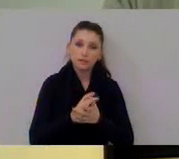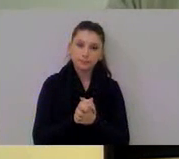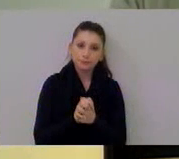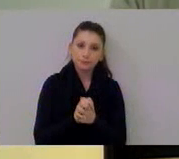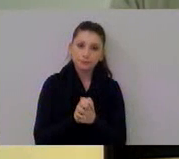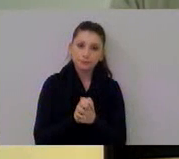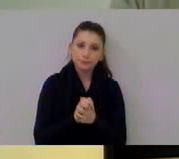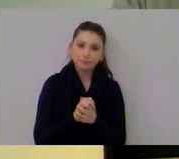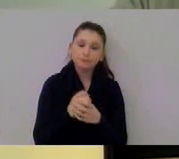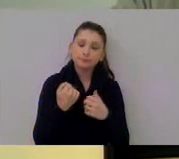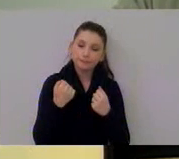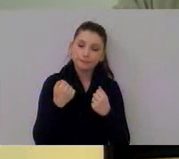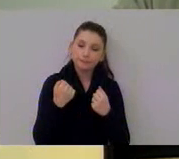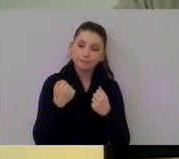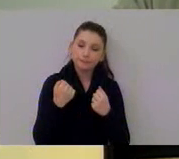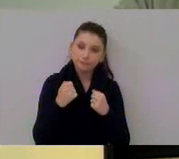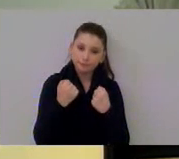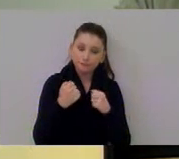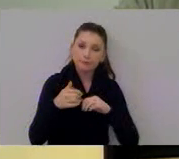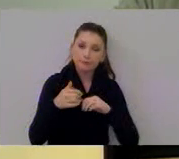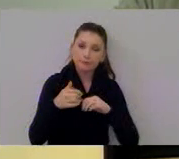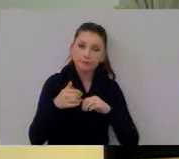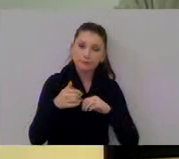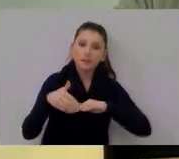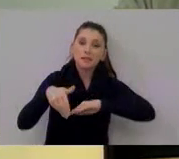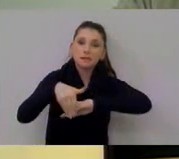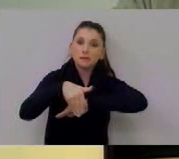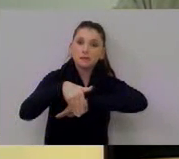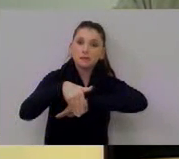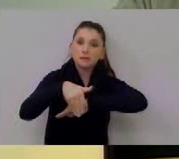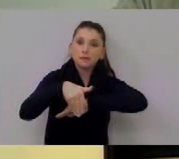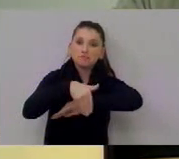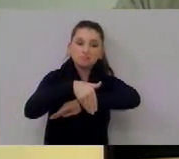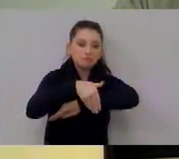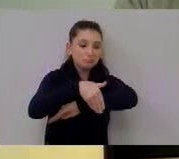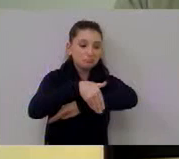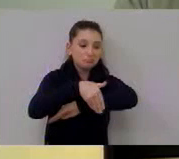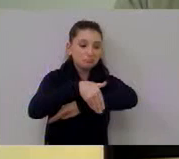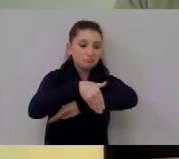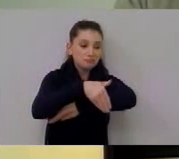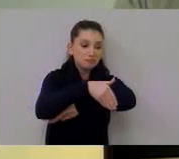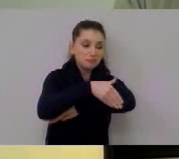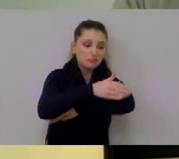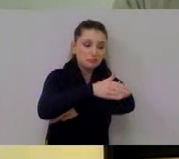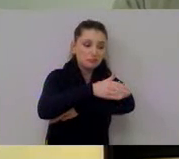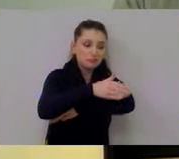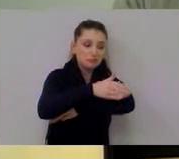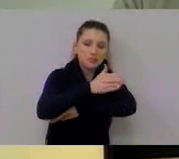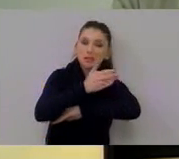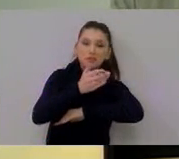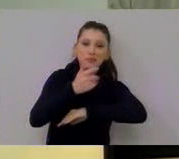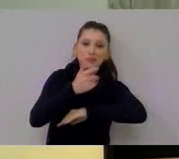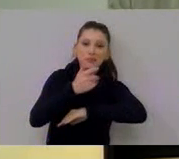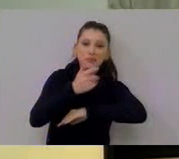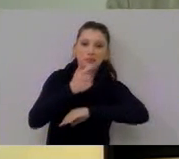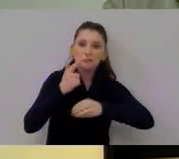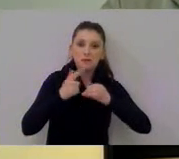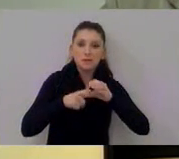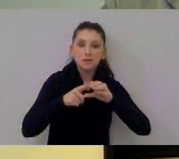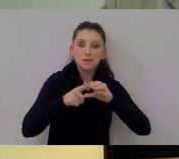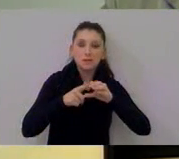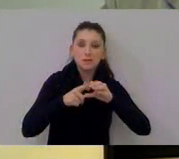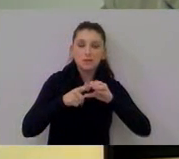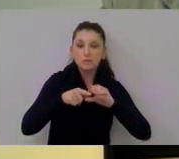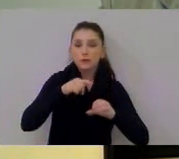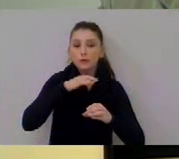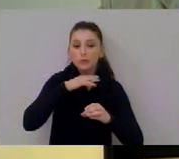as estradas do município estão intransitáveis. Eu, muitas vezes